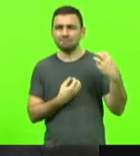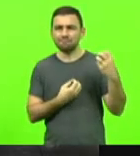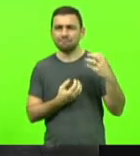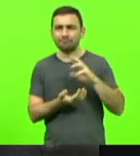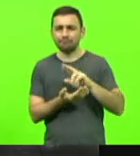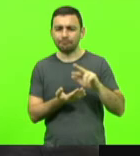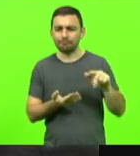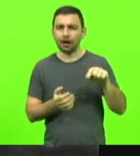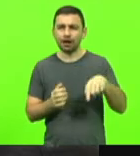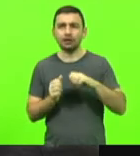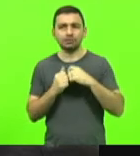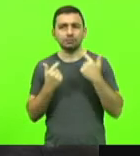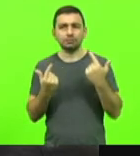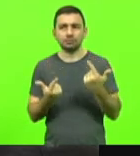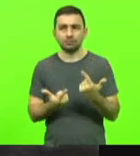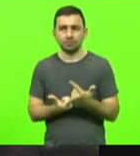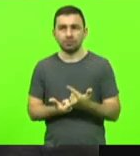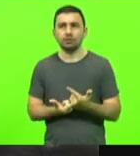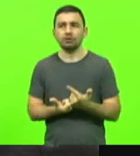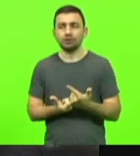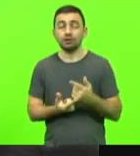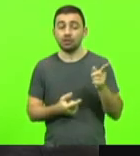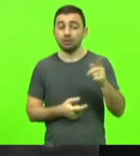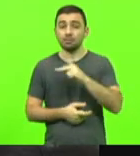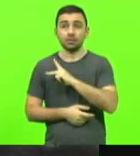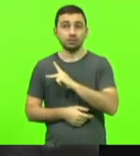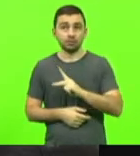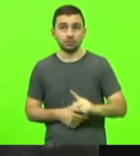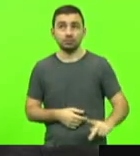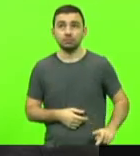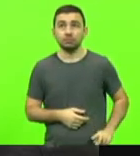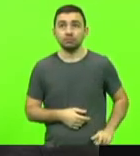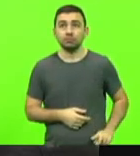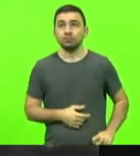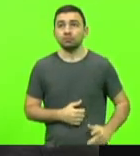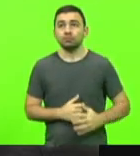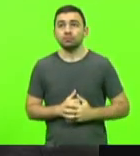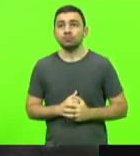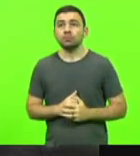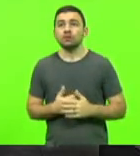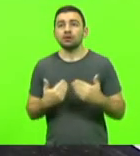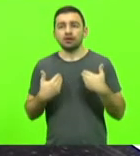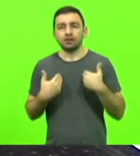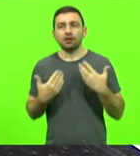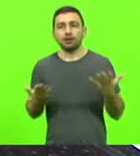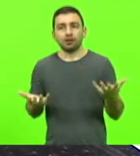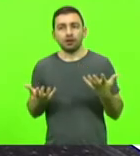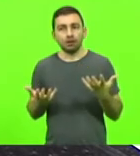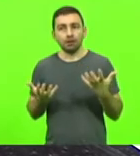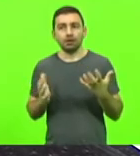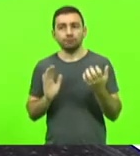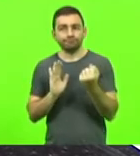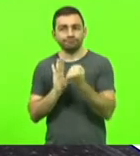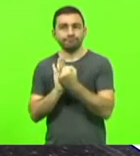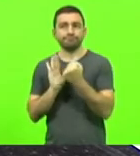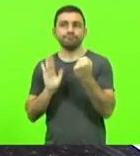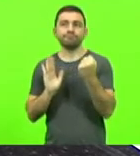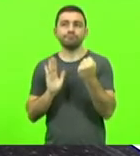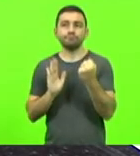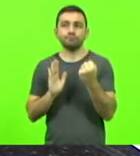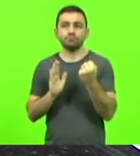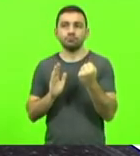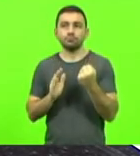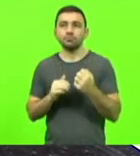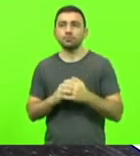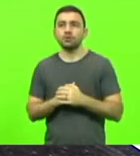essa casa também, como presidente, no qual eu faço esse registro ao nosso, então,